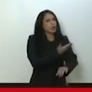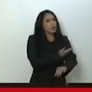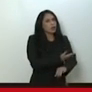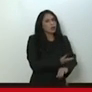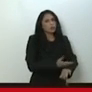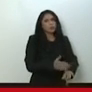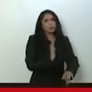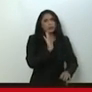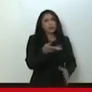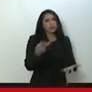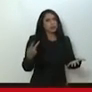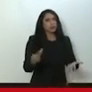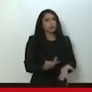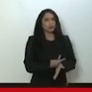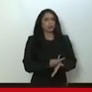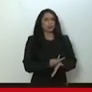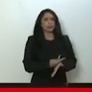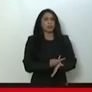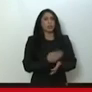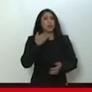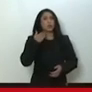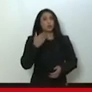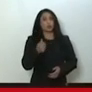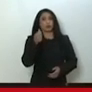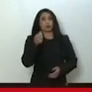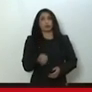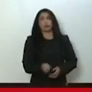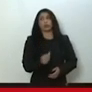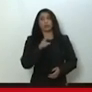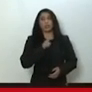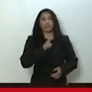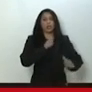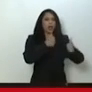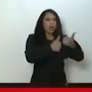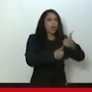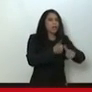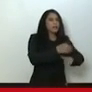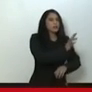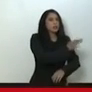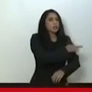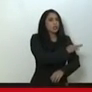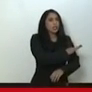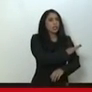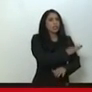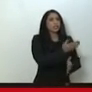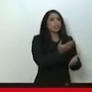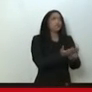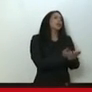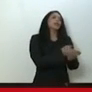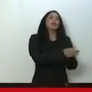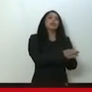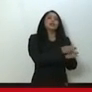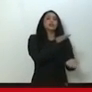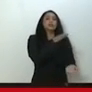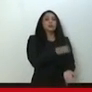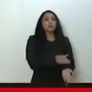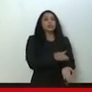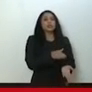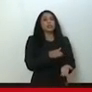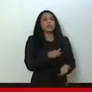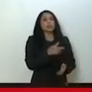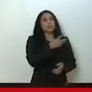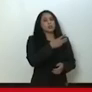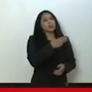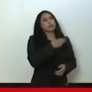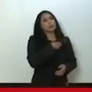uma registrado que ocupava a verdadeira paz posição de revisor técnico das peças do império para se a